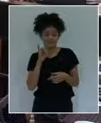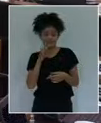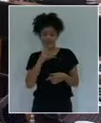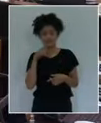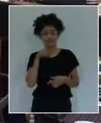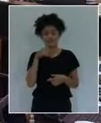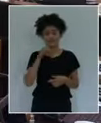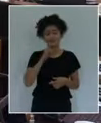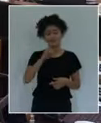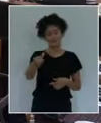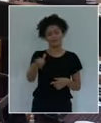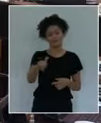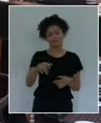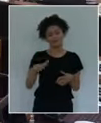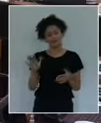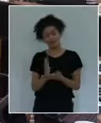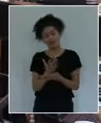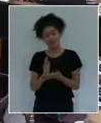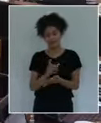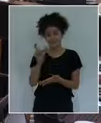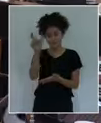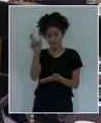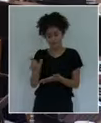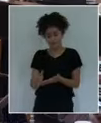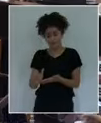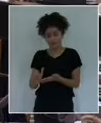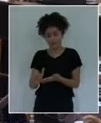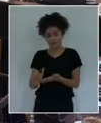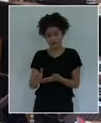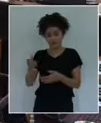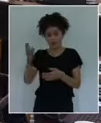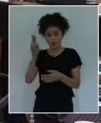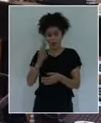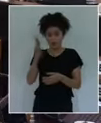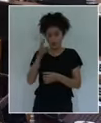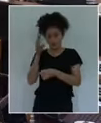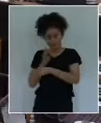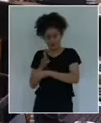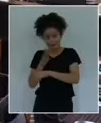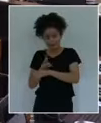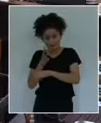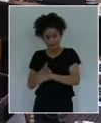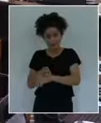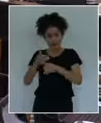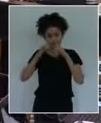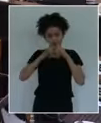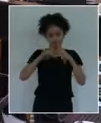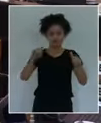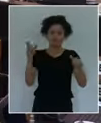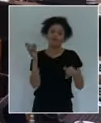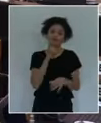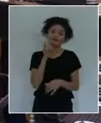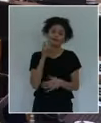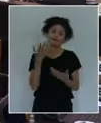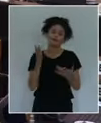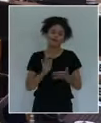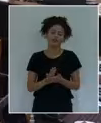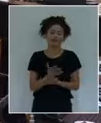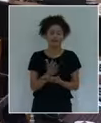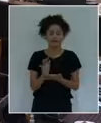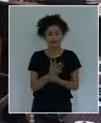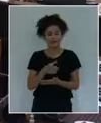fica colocando nas redes sociais aí, que não é a rede social oficial da prefeitura, e aí as pessoas acabam acreditando. Vou aproveitar para